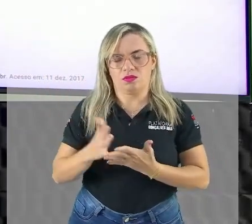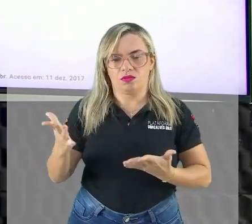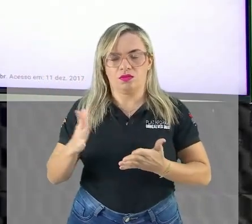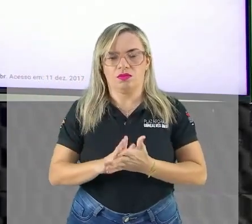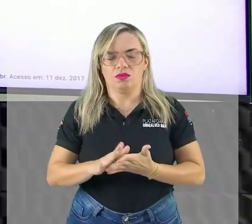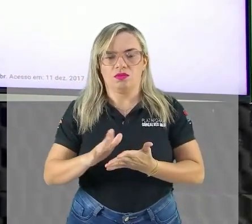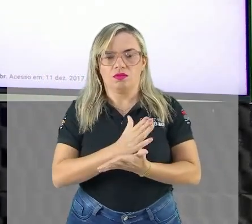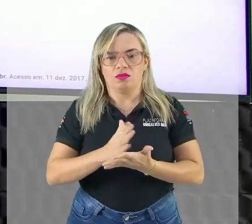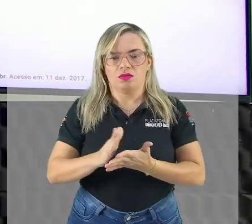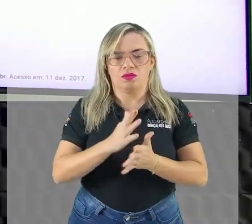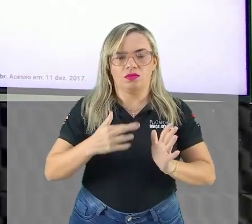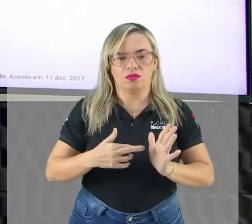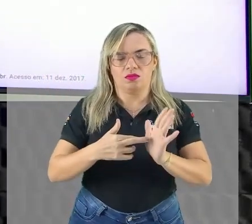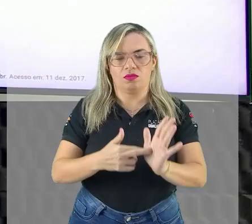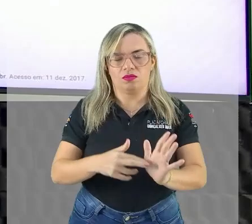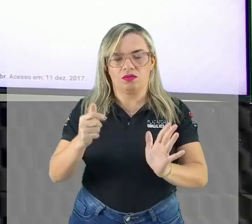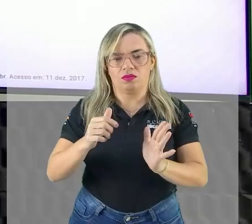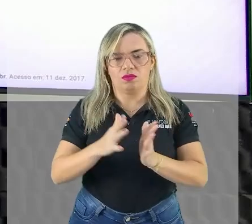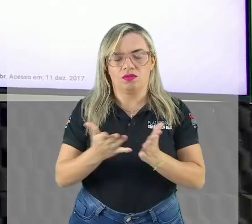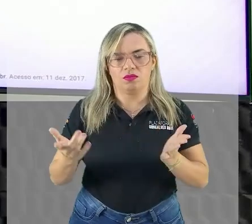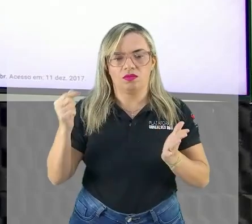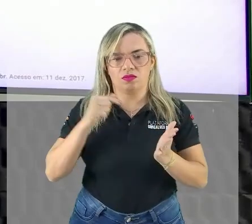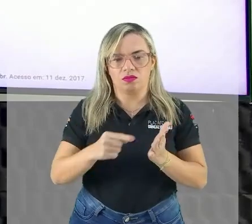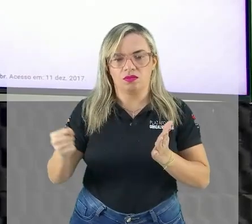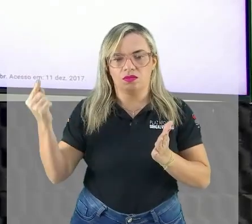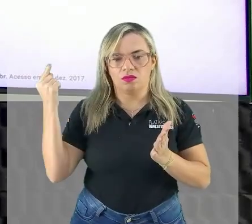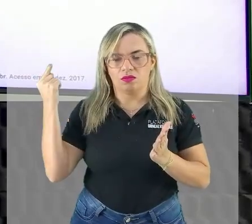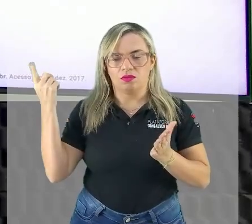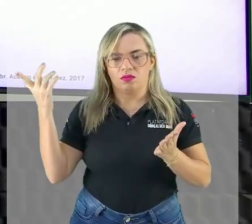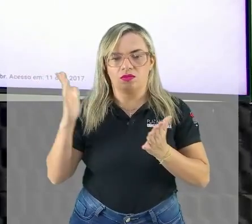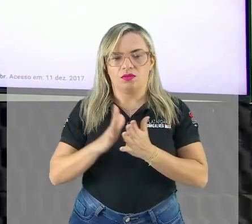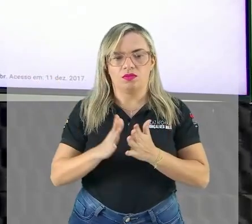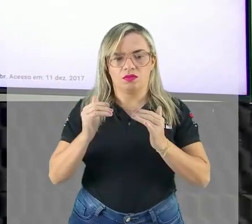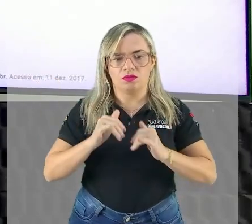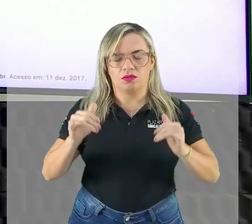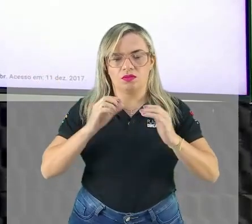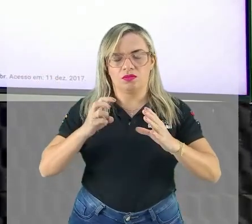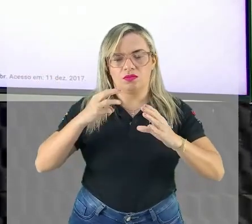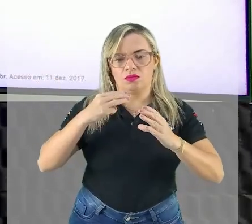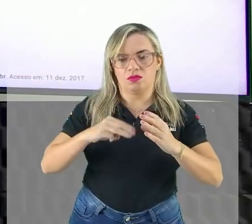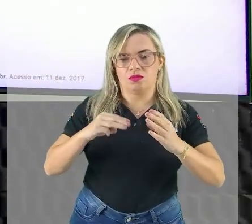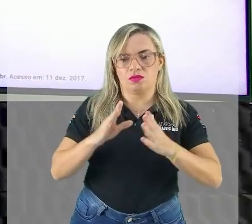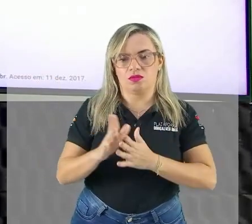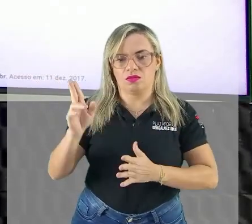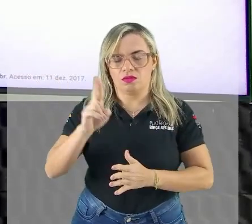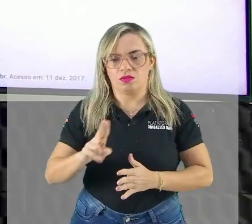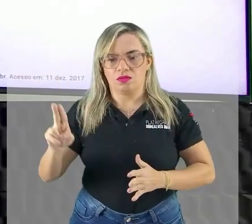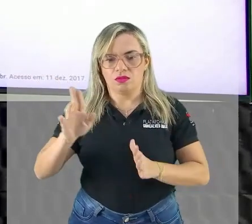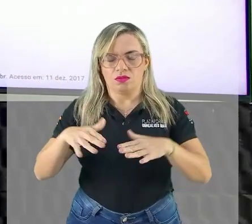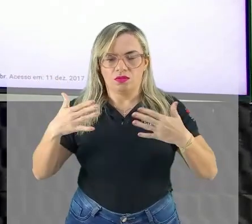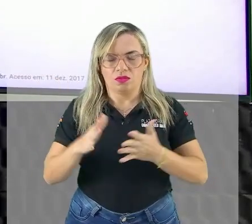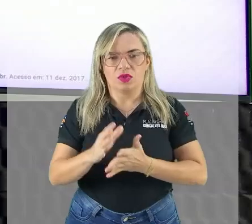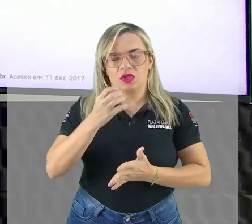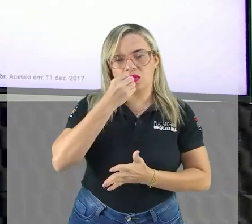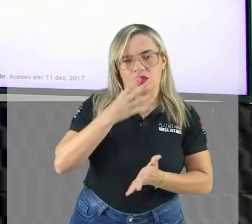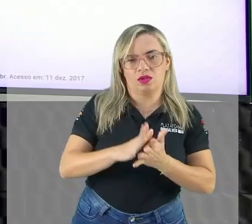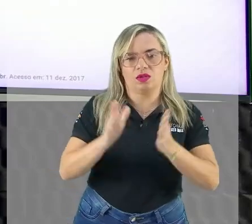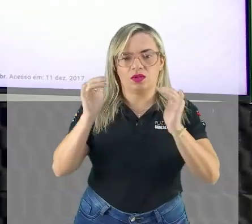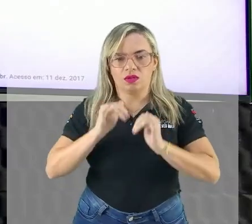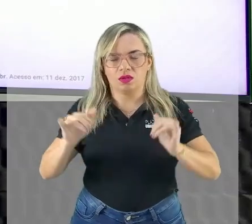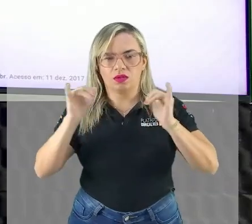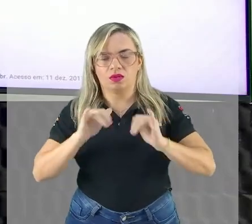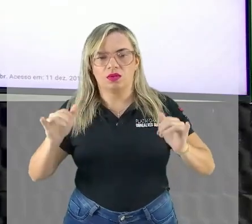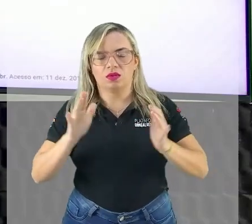alguns representantes do setor, o modelo mais eficiente na transmissão da mensagem ao consumidor. Muitos defendem que isso seria bom, essas